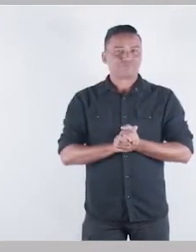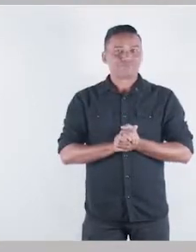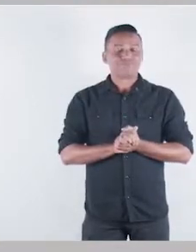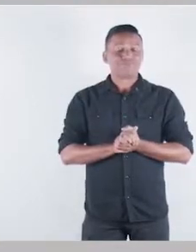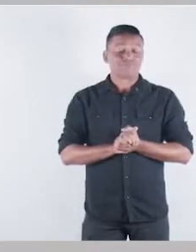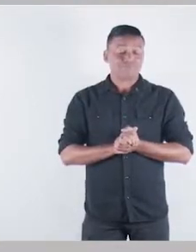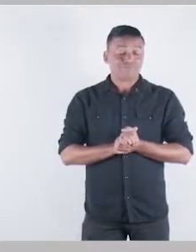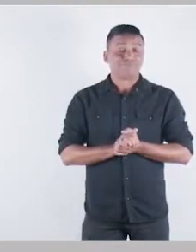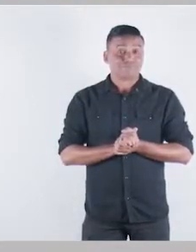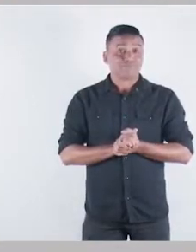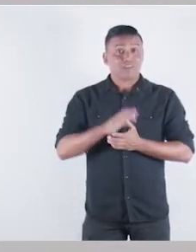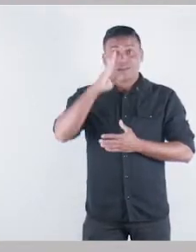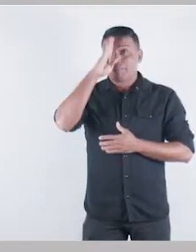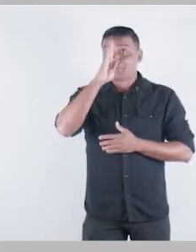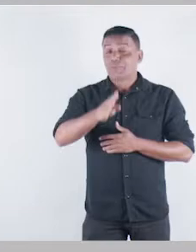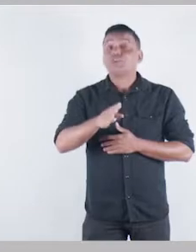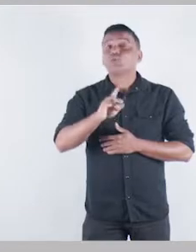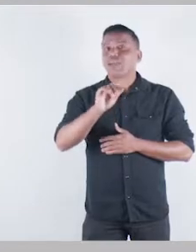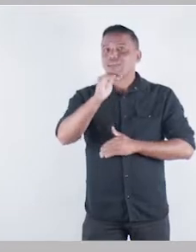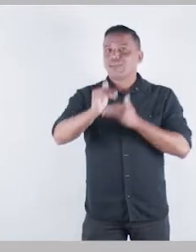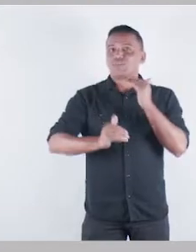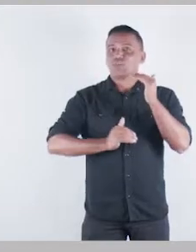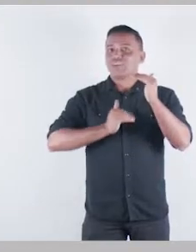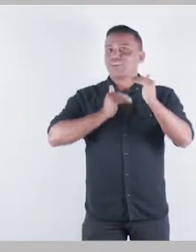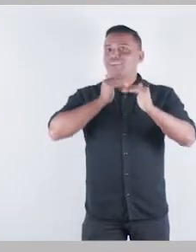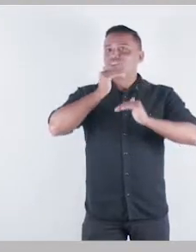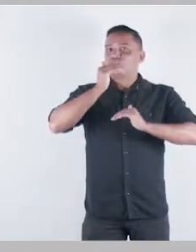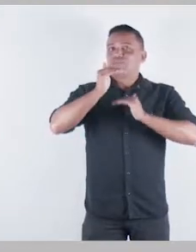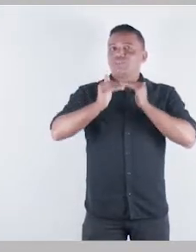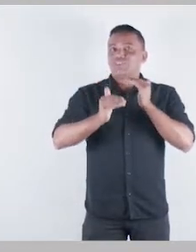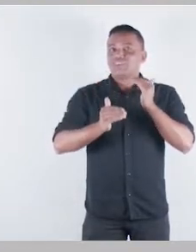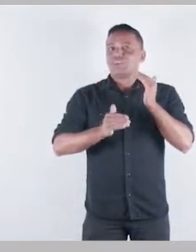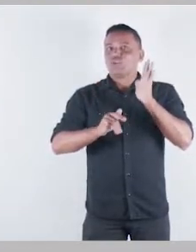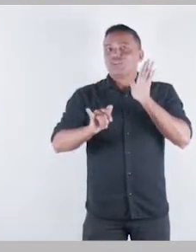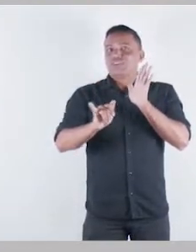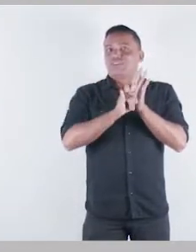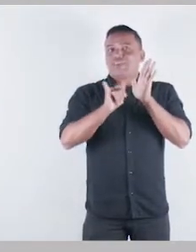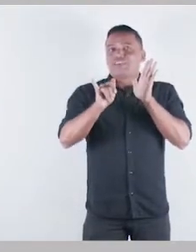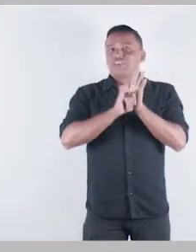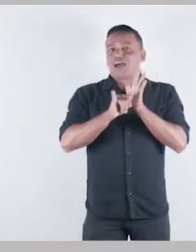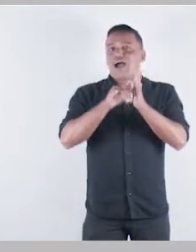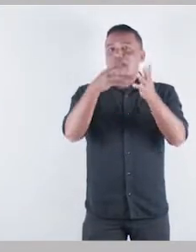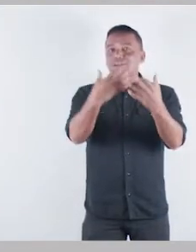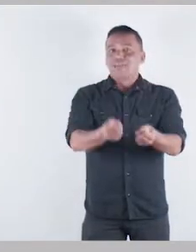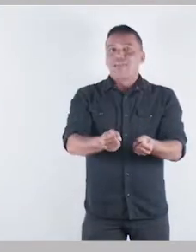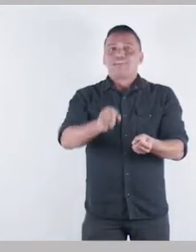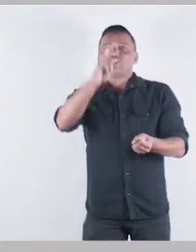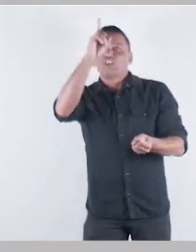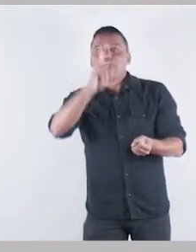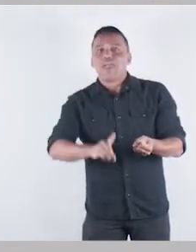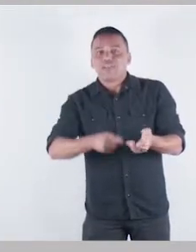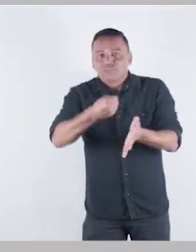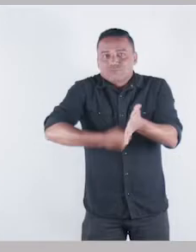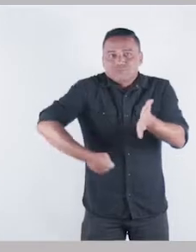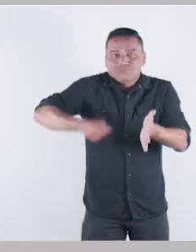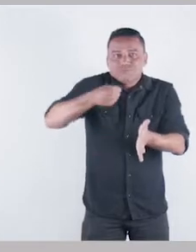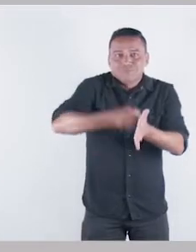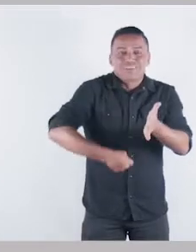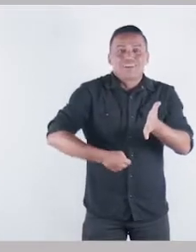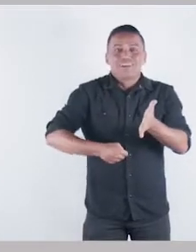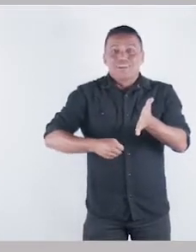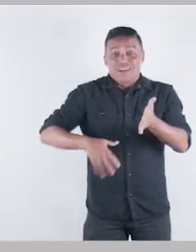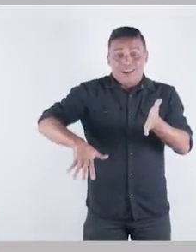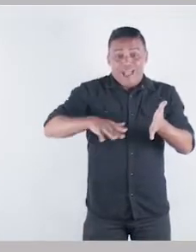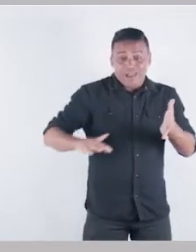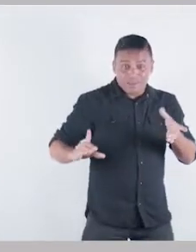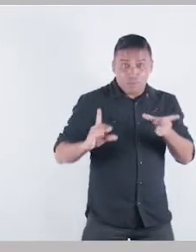foi evoluindo na consolidação de direitos, na conquista de direitos no campo democrático. Não foram um nem